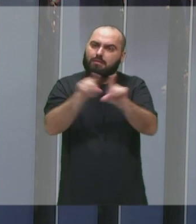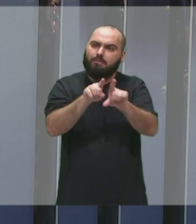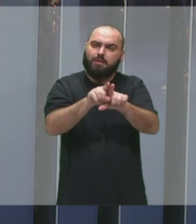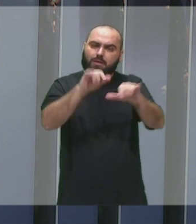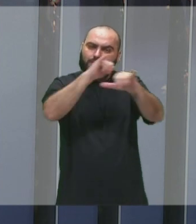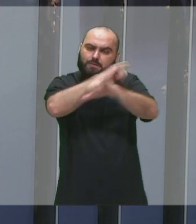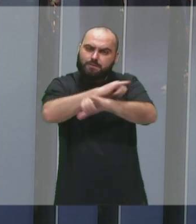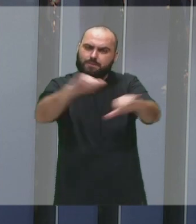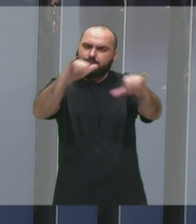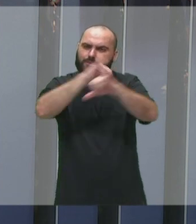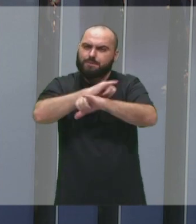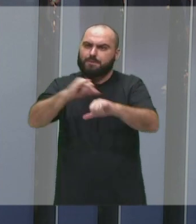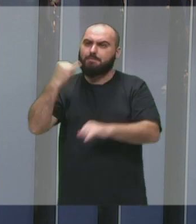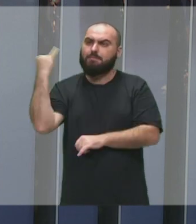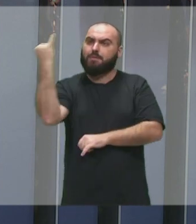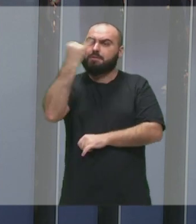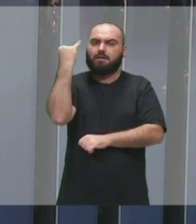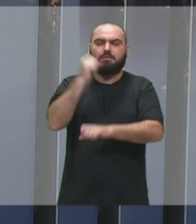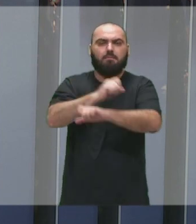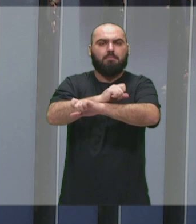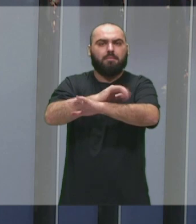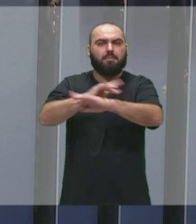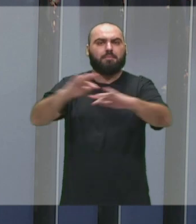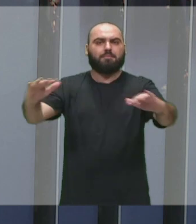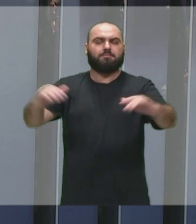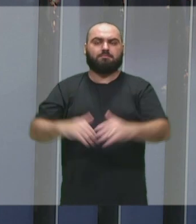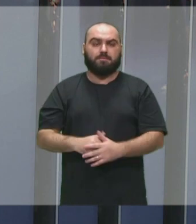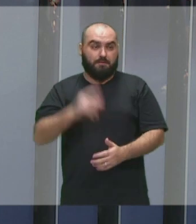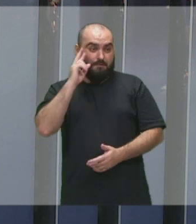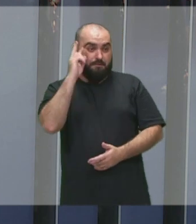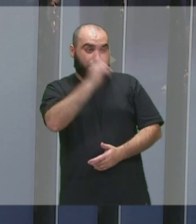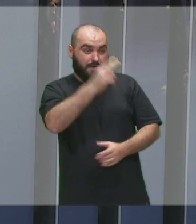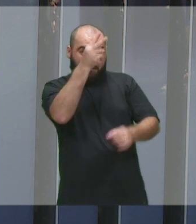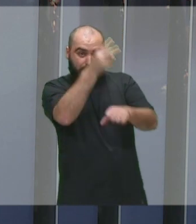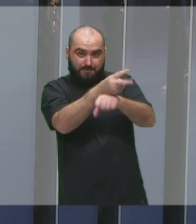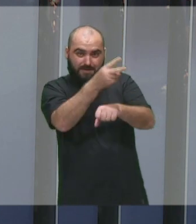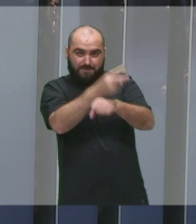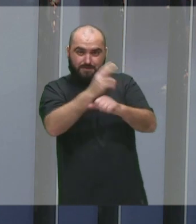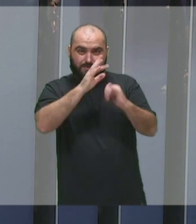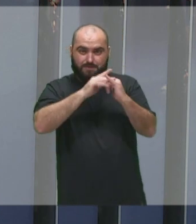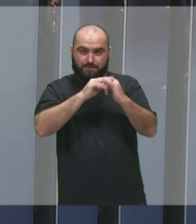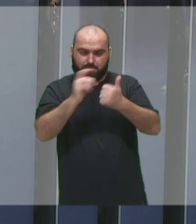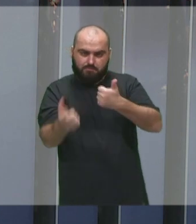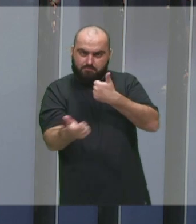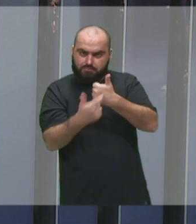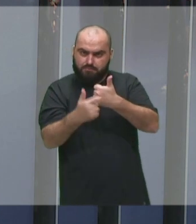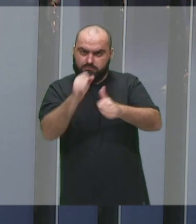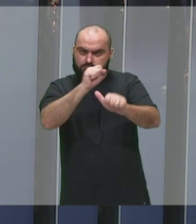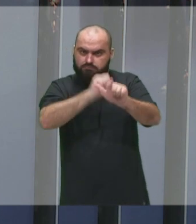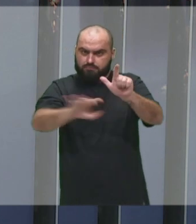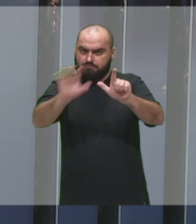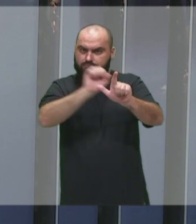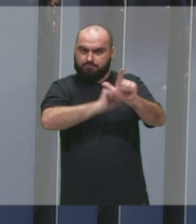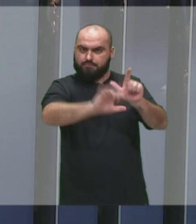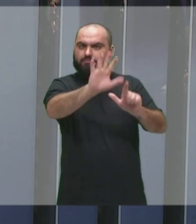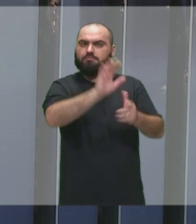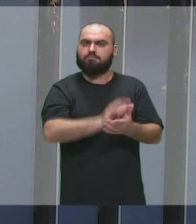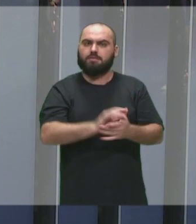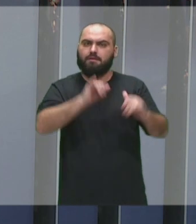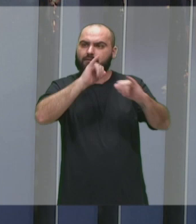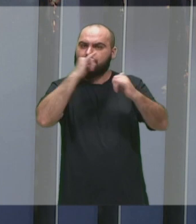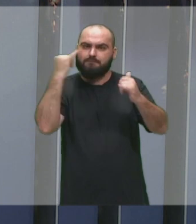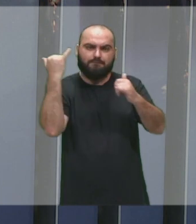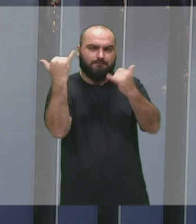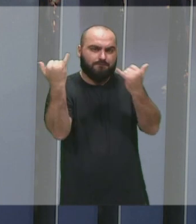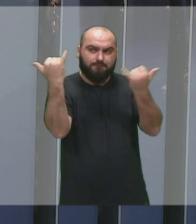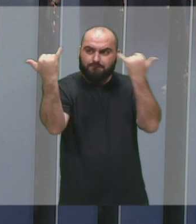informação importante circular. Ao ver o nosso vídeo no YouTube, curta e compartilhe. Faça essa informação